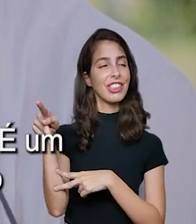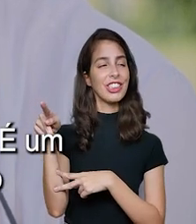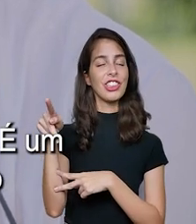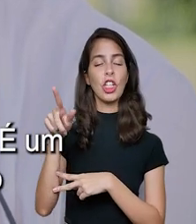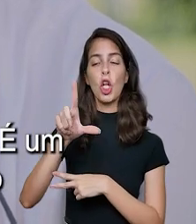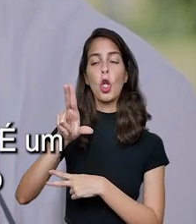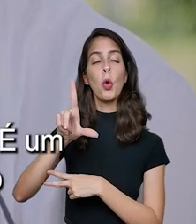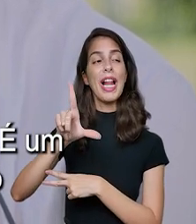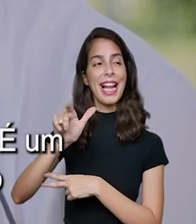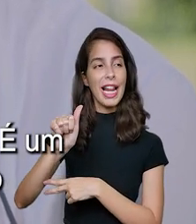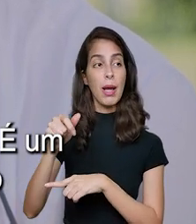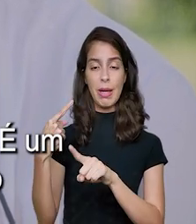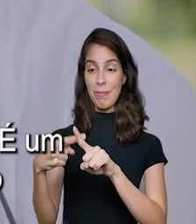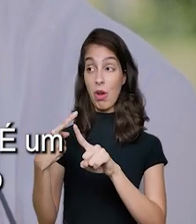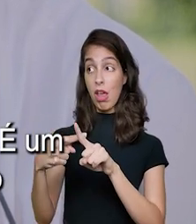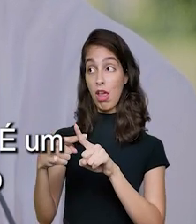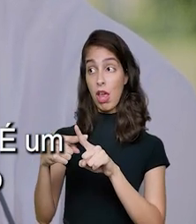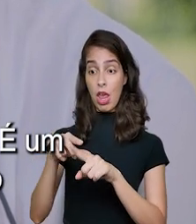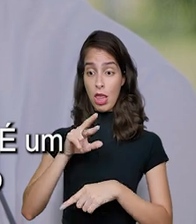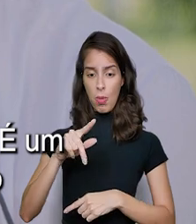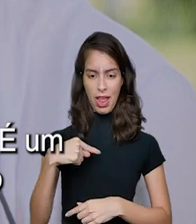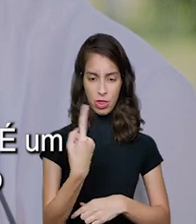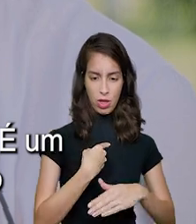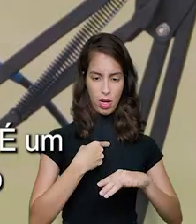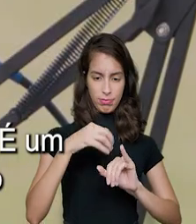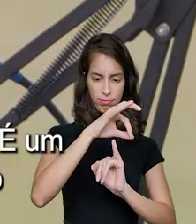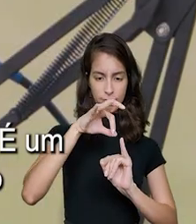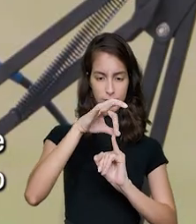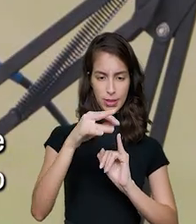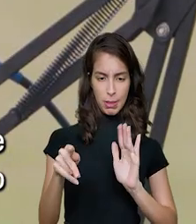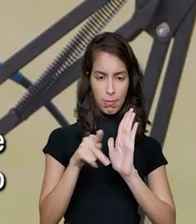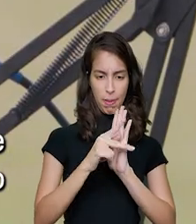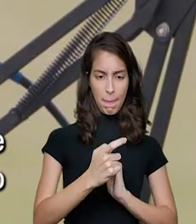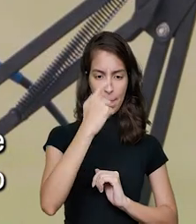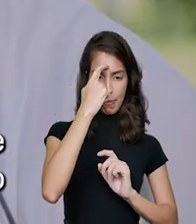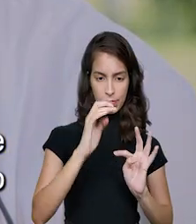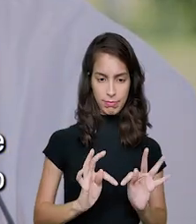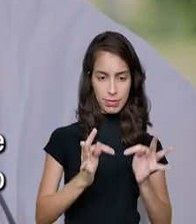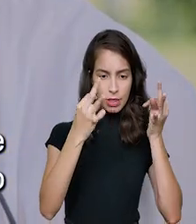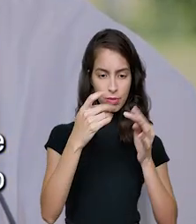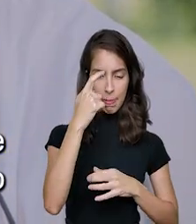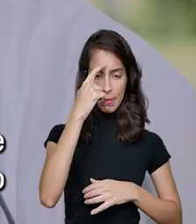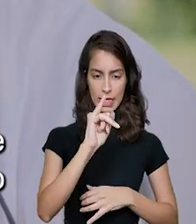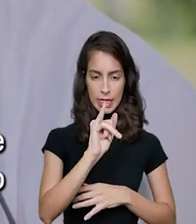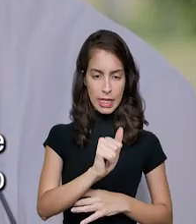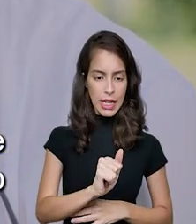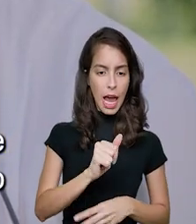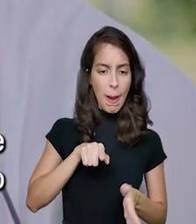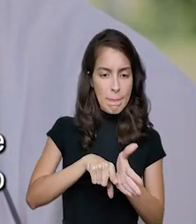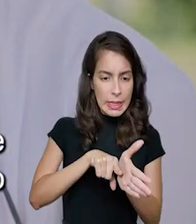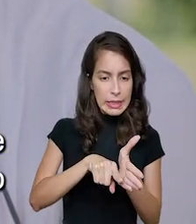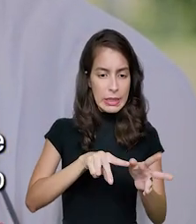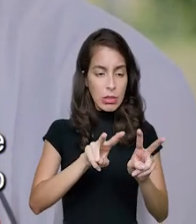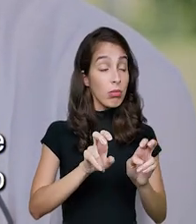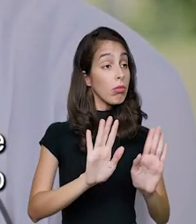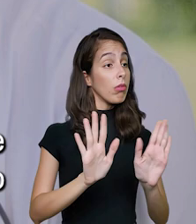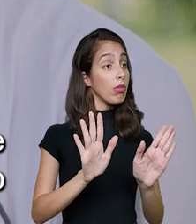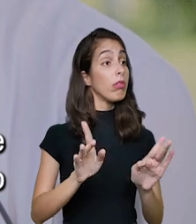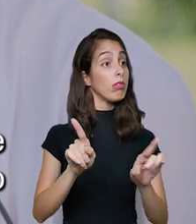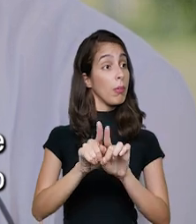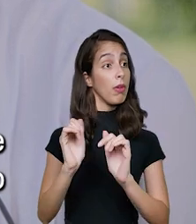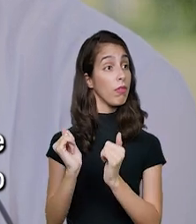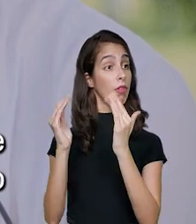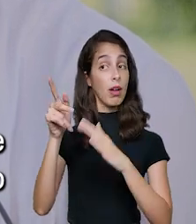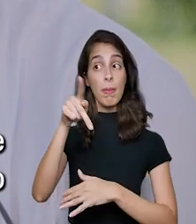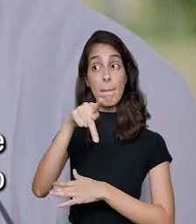é nosso aqui um pensamento da maior liderança que nós temos né no nosso país nosso presidente Lula eh pr pra